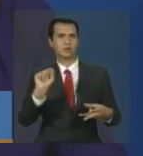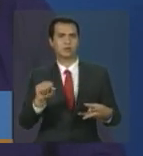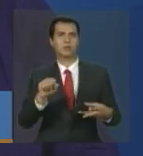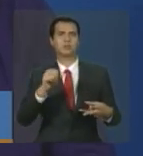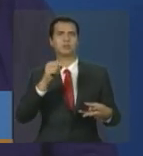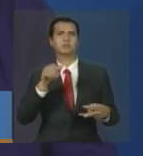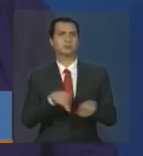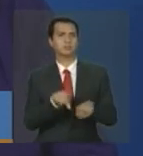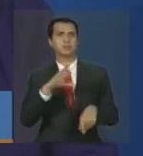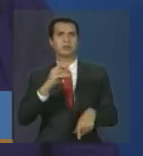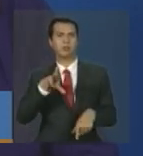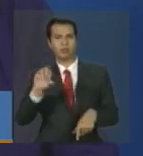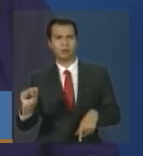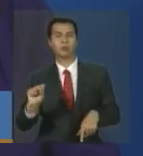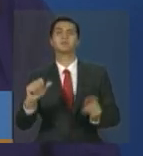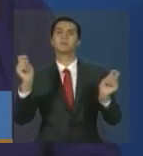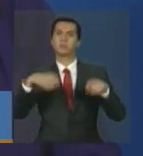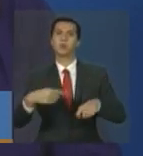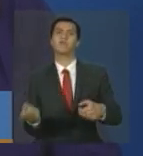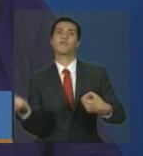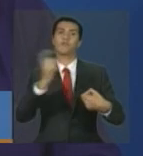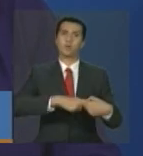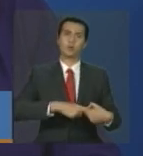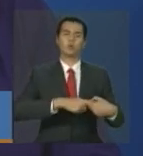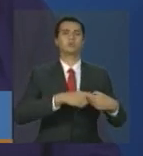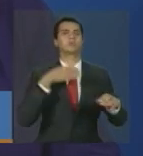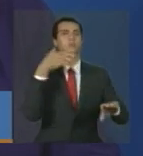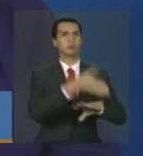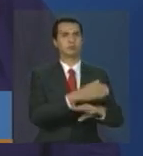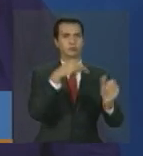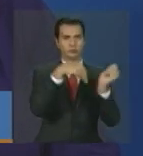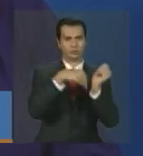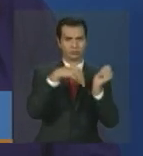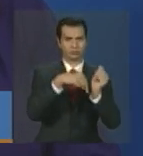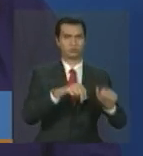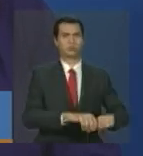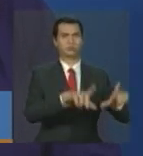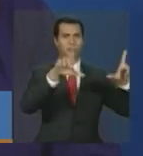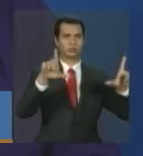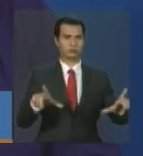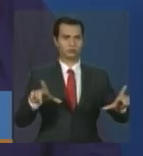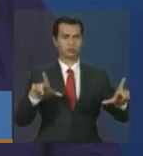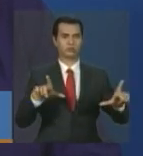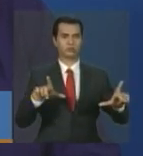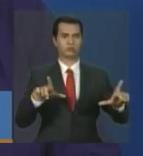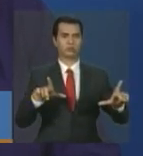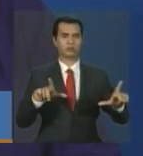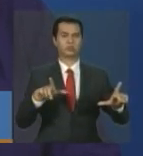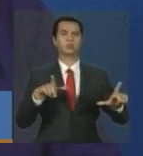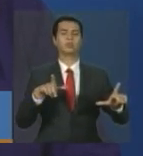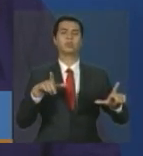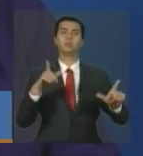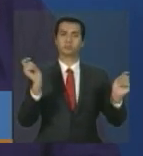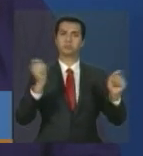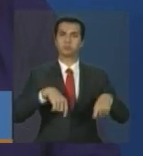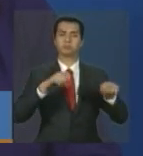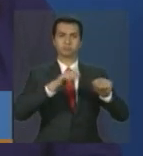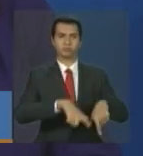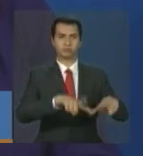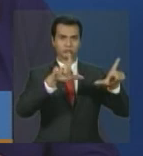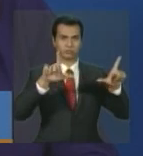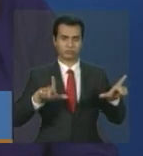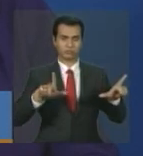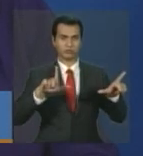creas podem voltar o aplicativo logar com sua senha entrar no aplicativo acessar com sua senha